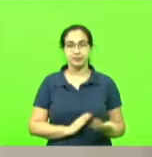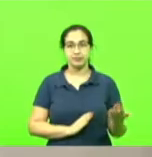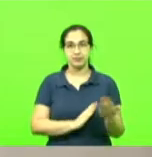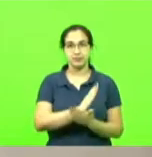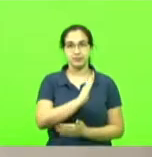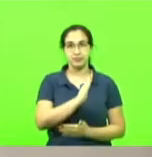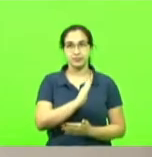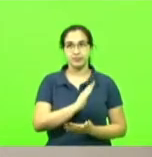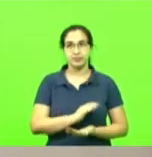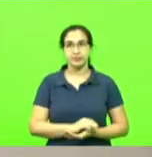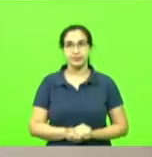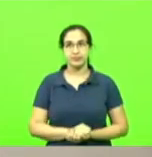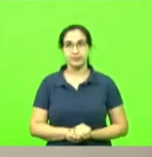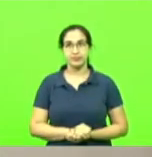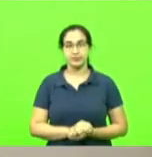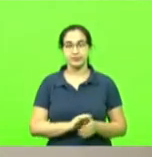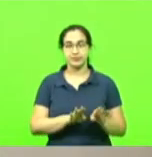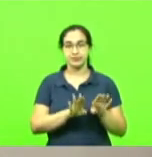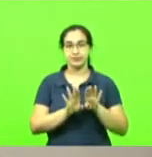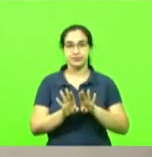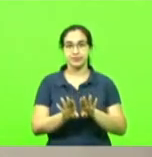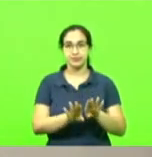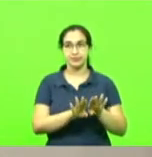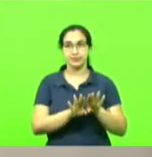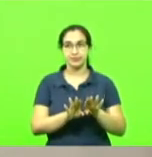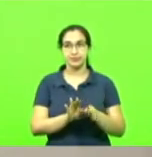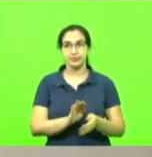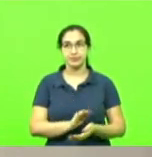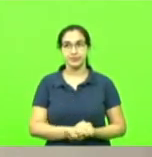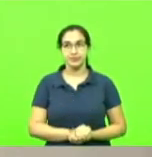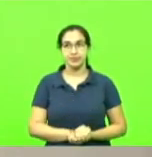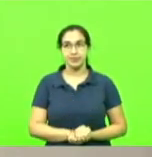Aprovado por unanimidade.